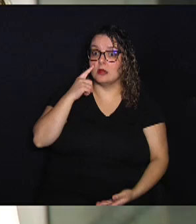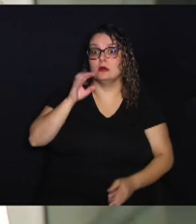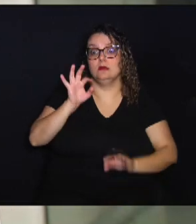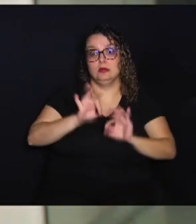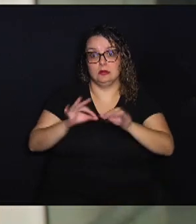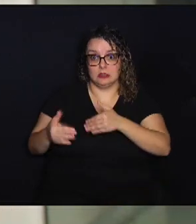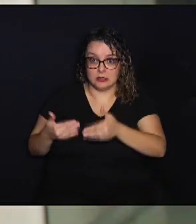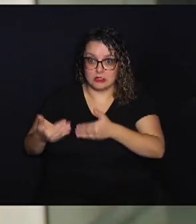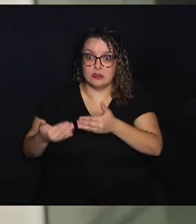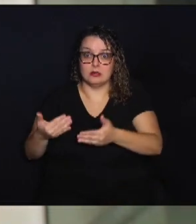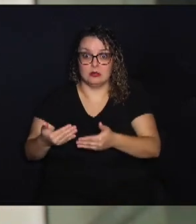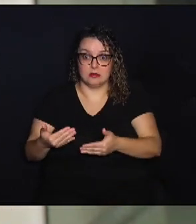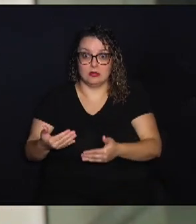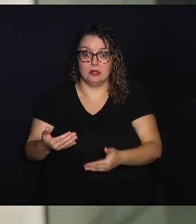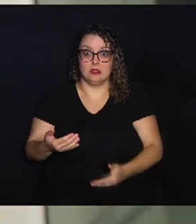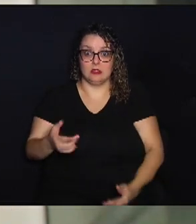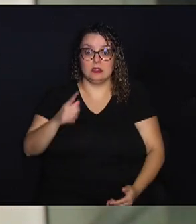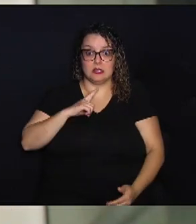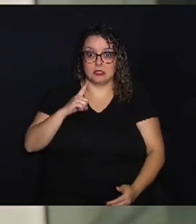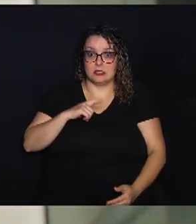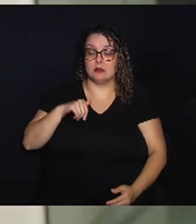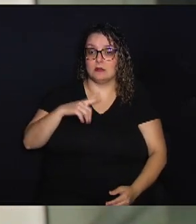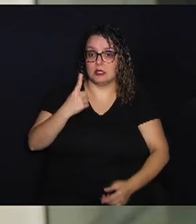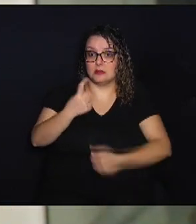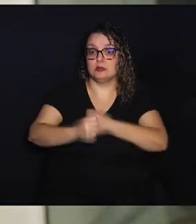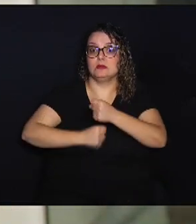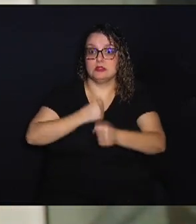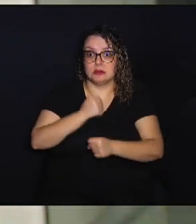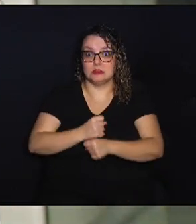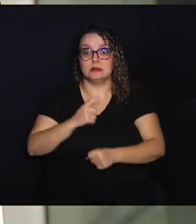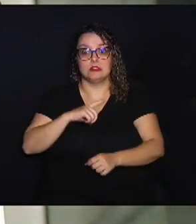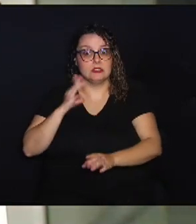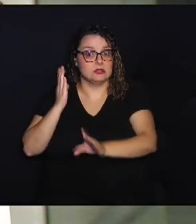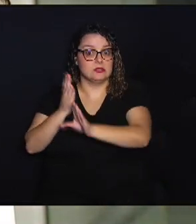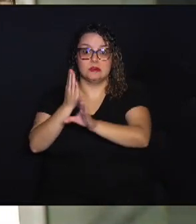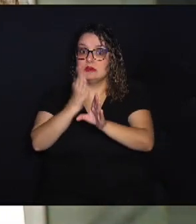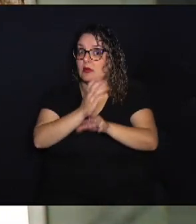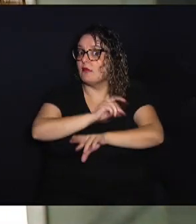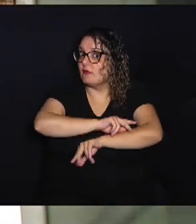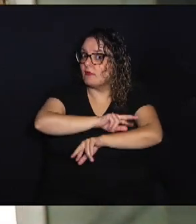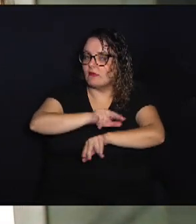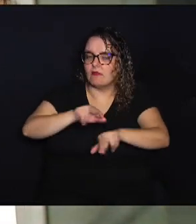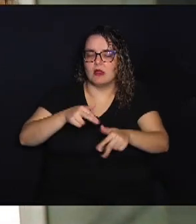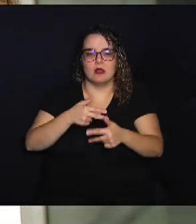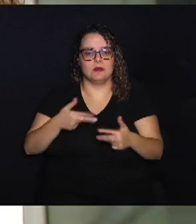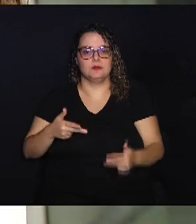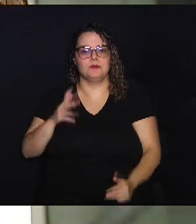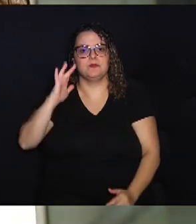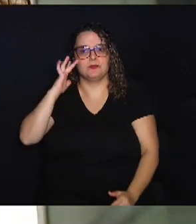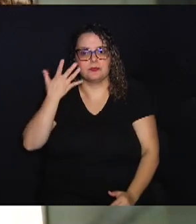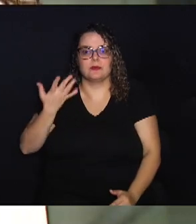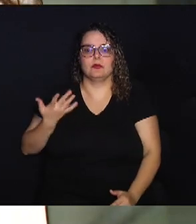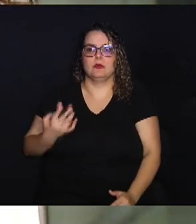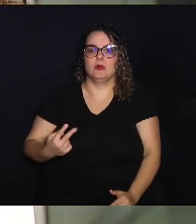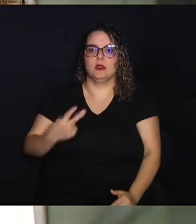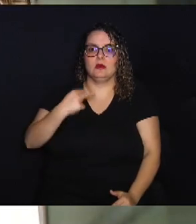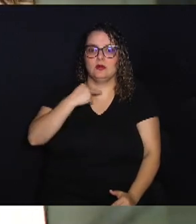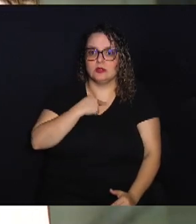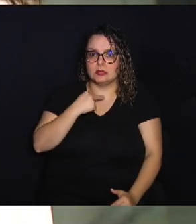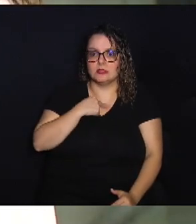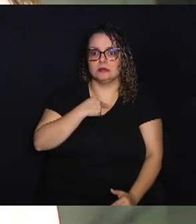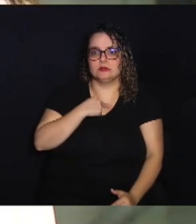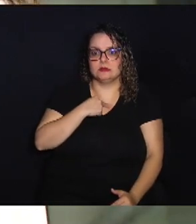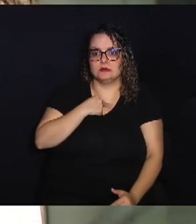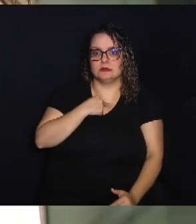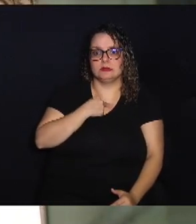está em andamento, ele ainda tem mais pelo menos um ano, a gente ainda tem descoberto muitas coisas. Eu acho que o que não pode